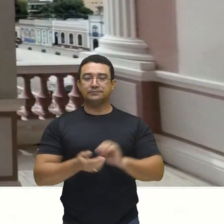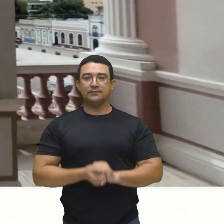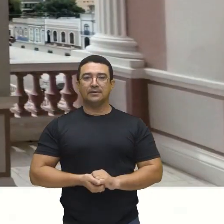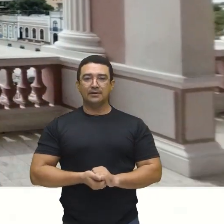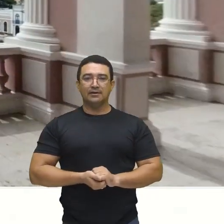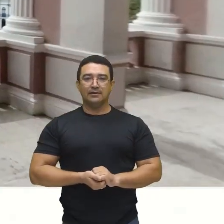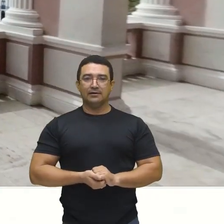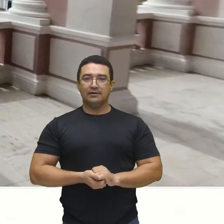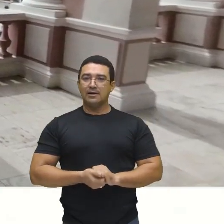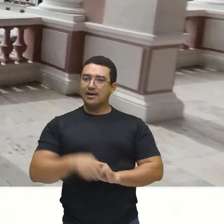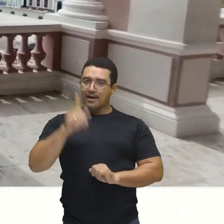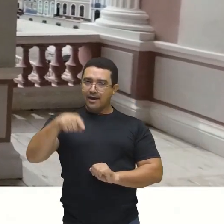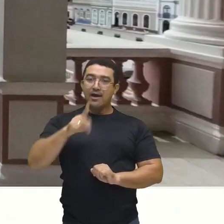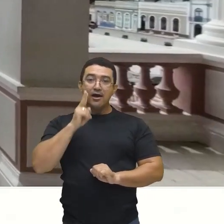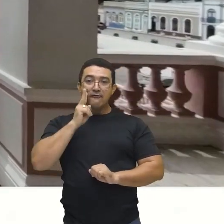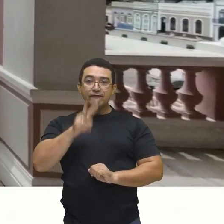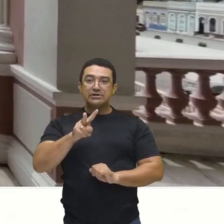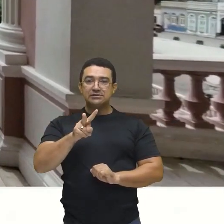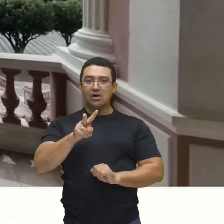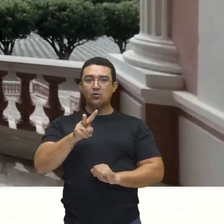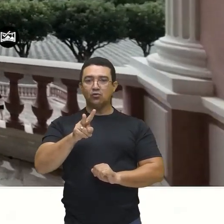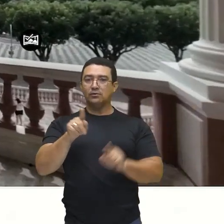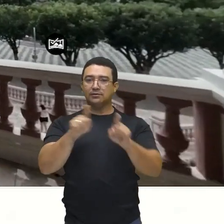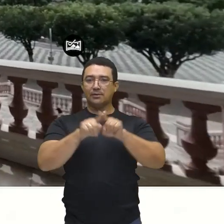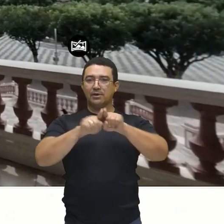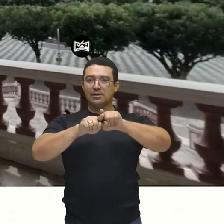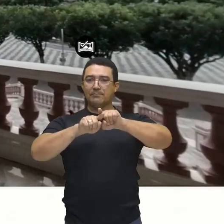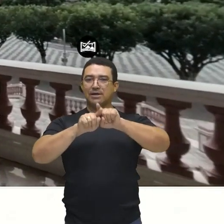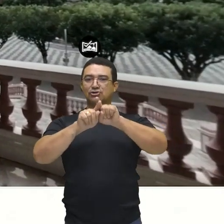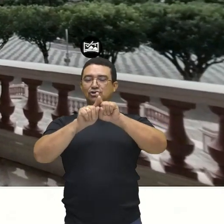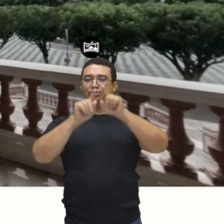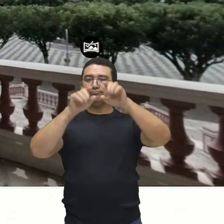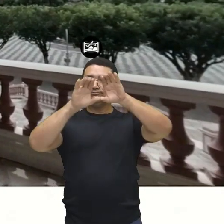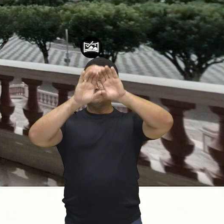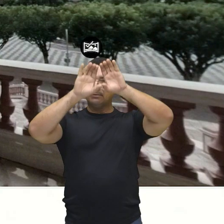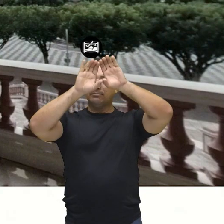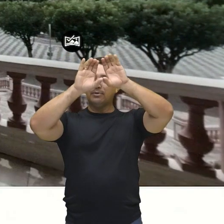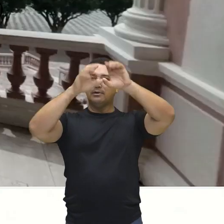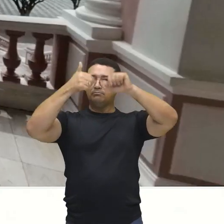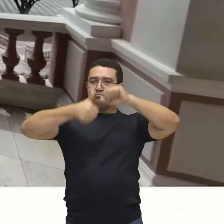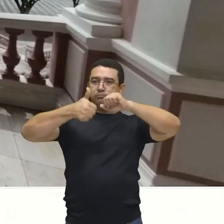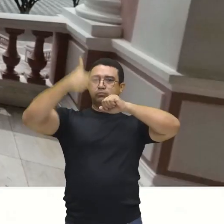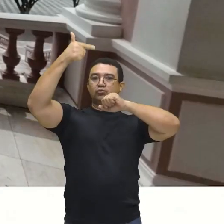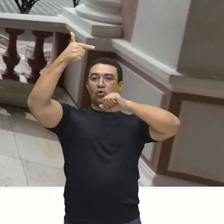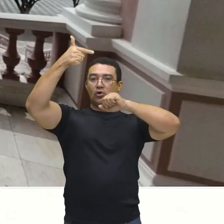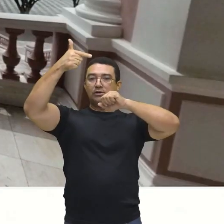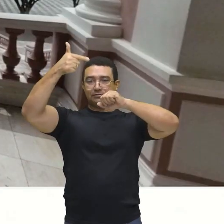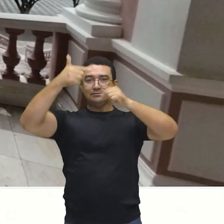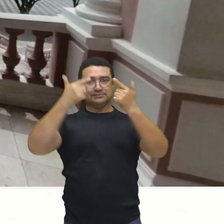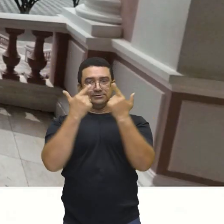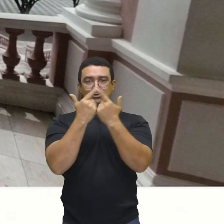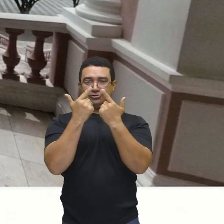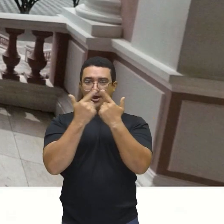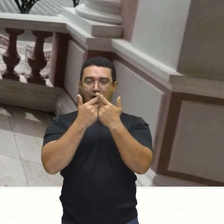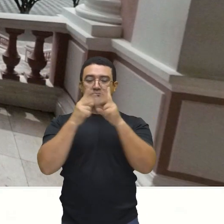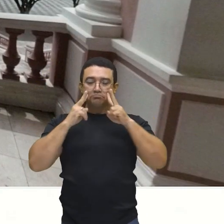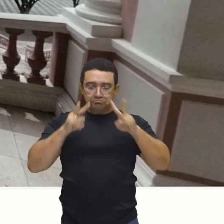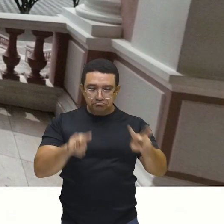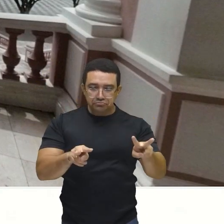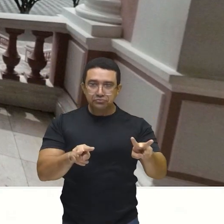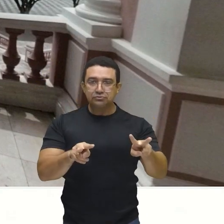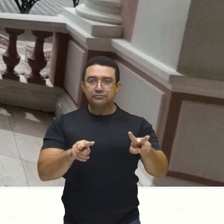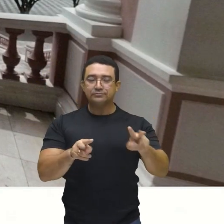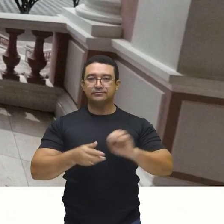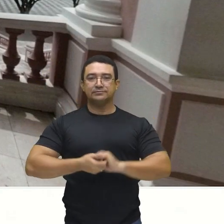é a visão da parte superior do teatro, ok? Então, vamos lá? Então, essa aí é a nossa